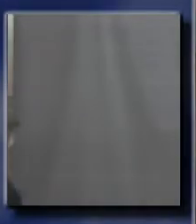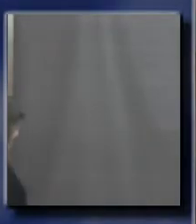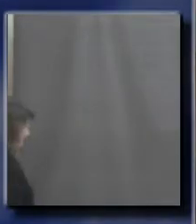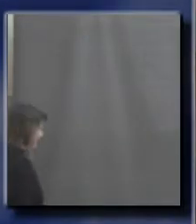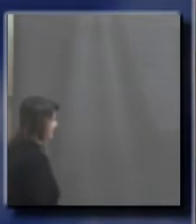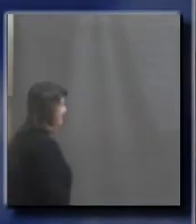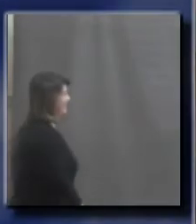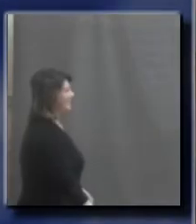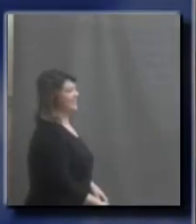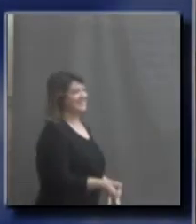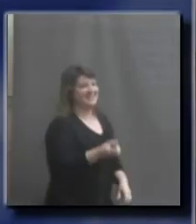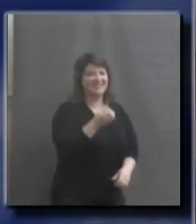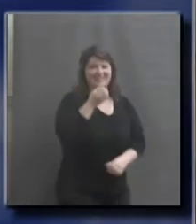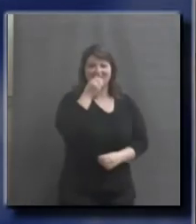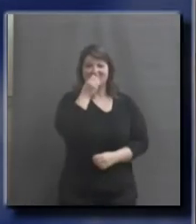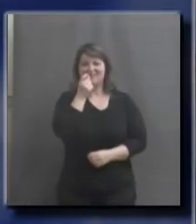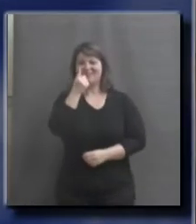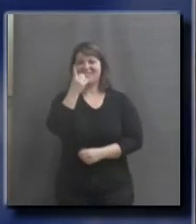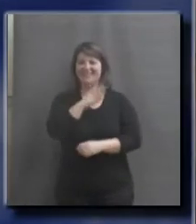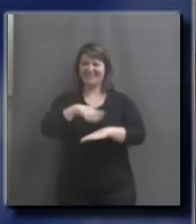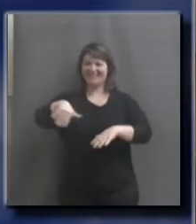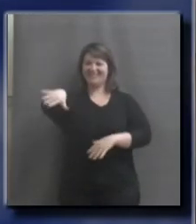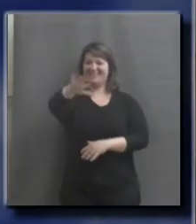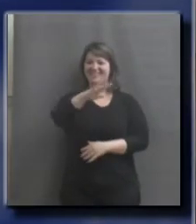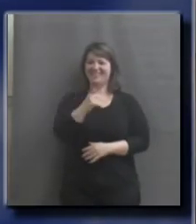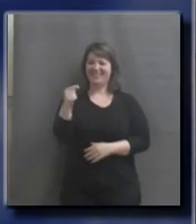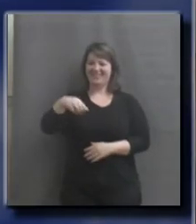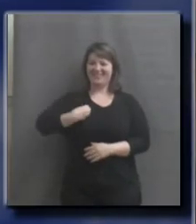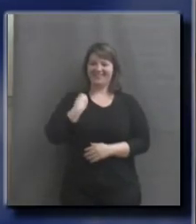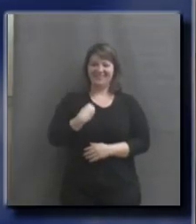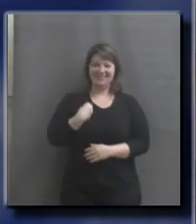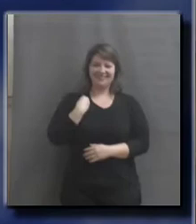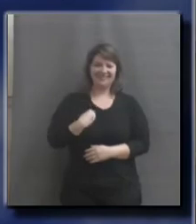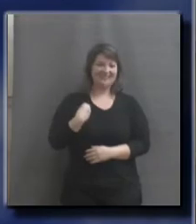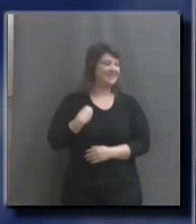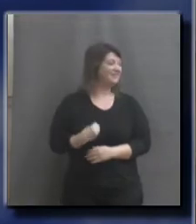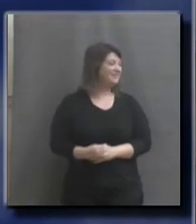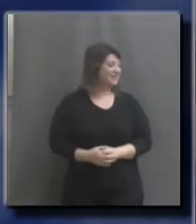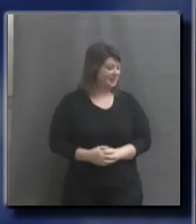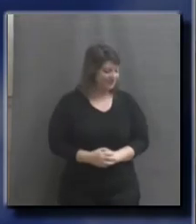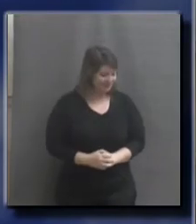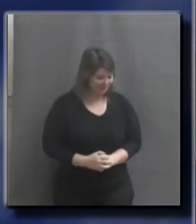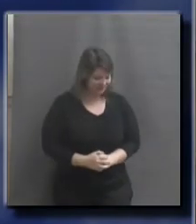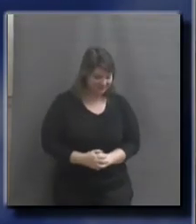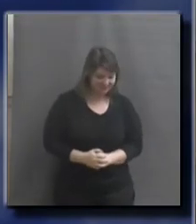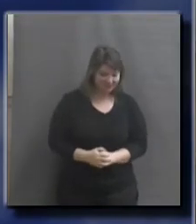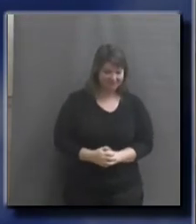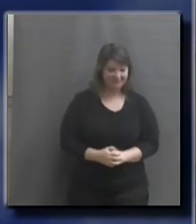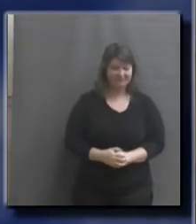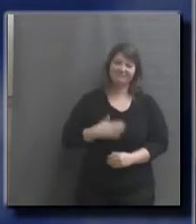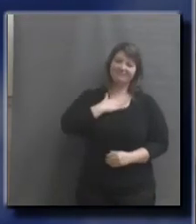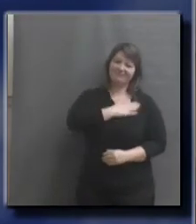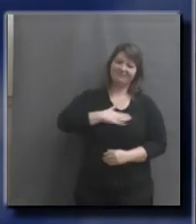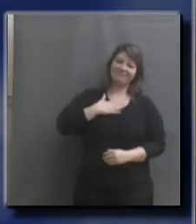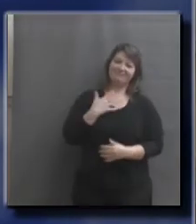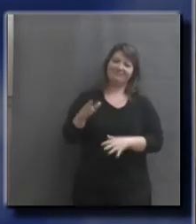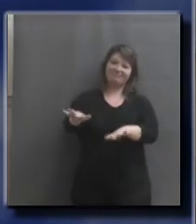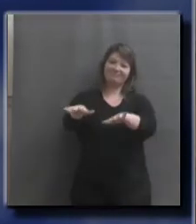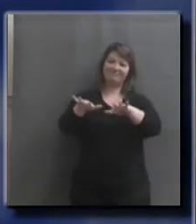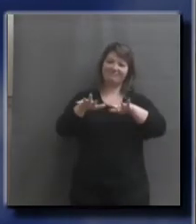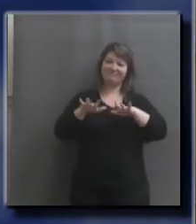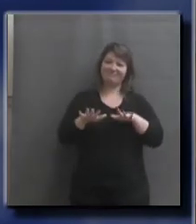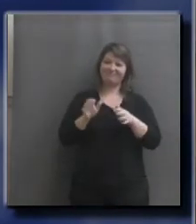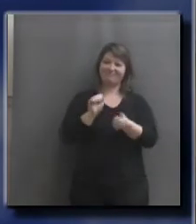Bom dia a todas e todos aqui presentes. É uma satisfação receber vocês